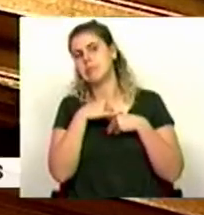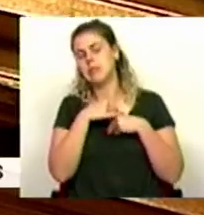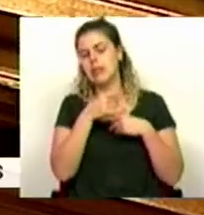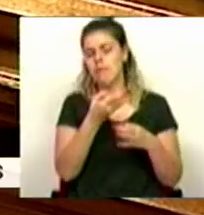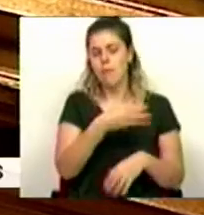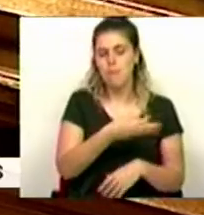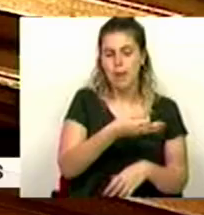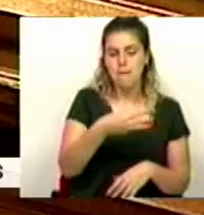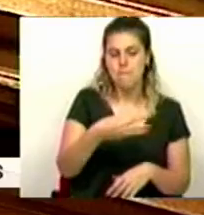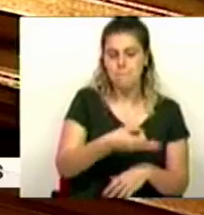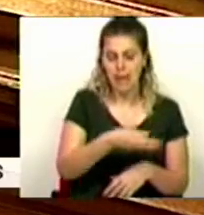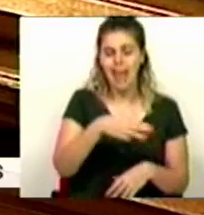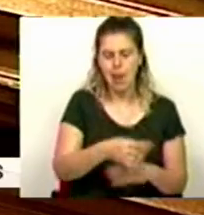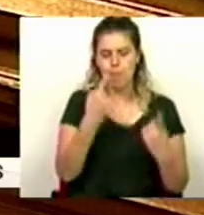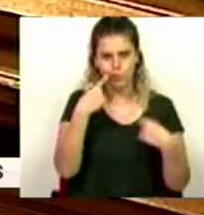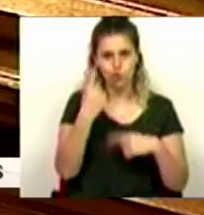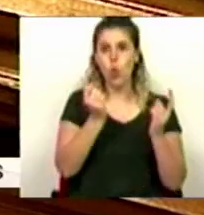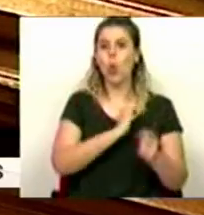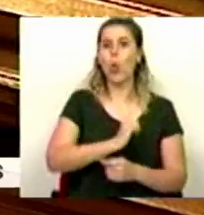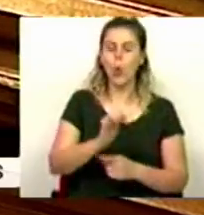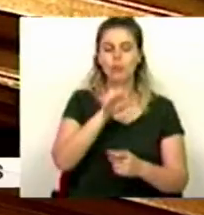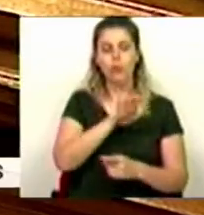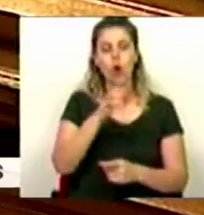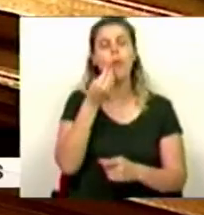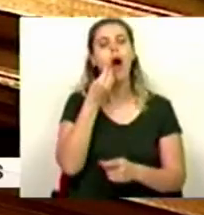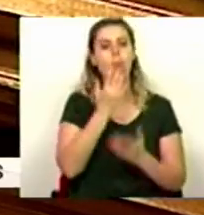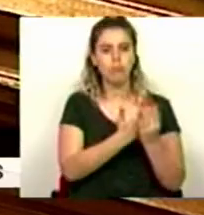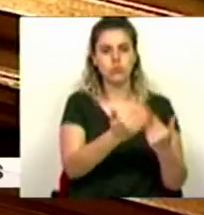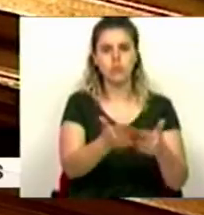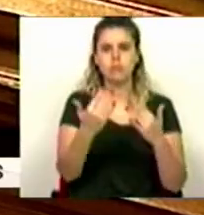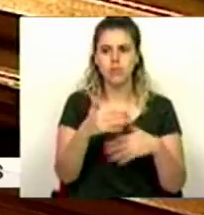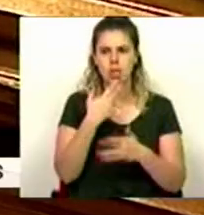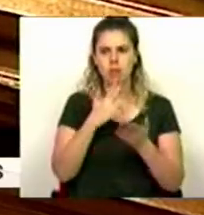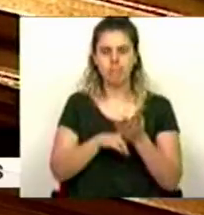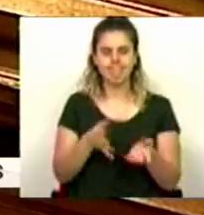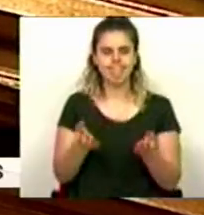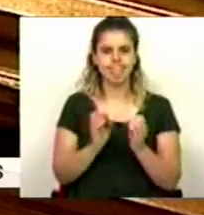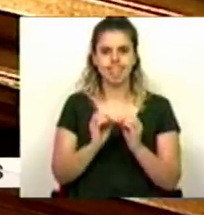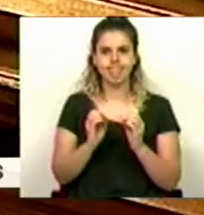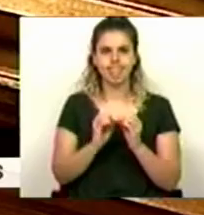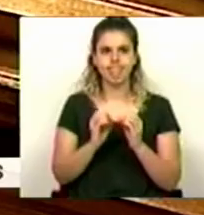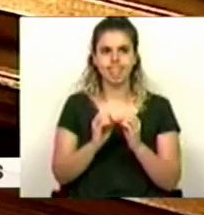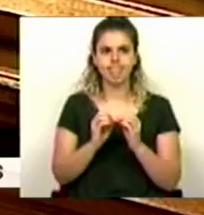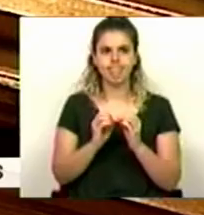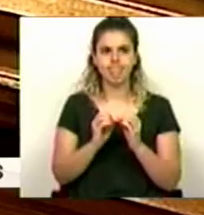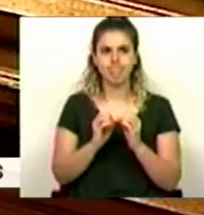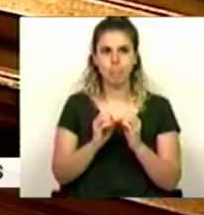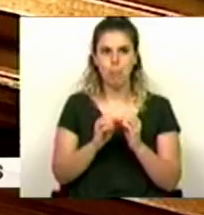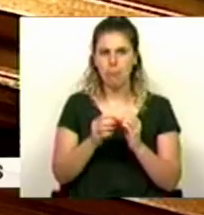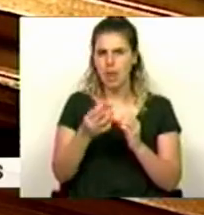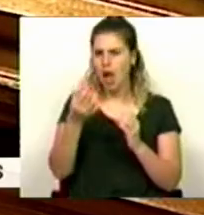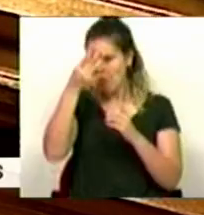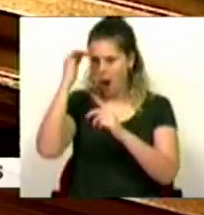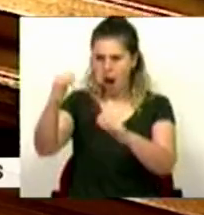manifestou contra a forma como decorreu este processo, não tem nenhuma razão de ser e não poderia haver